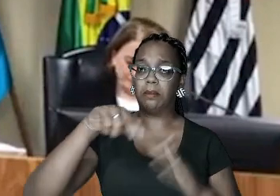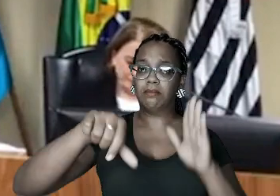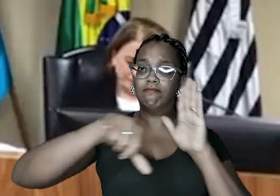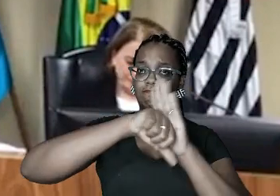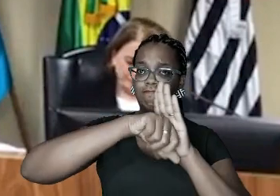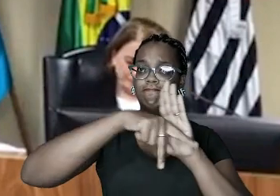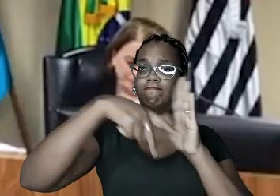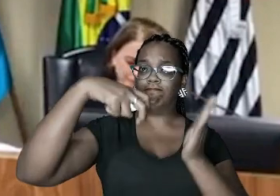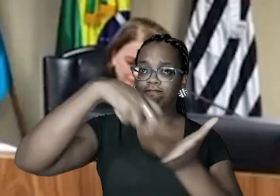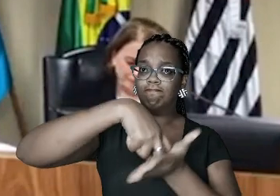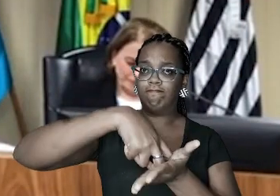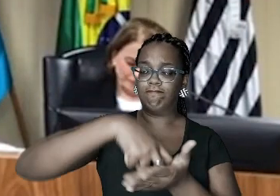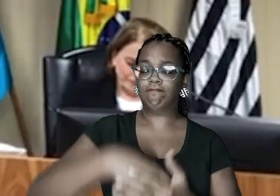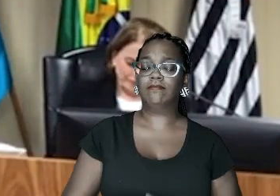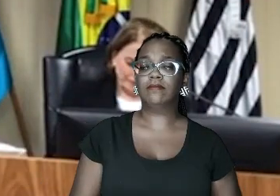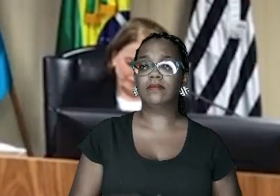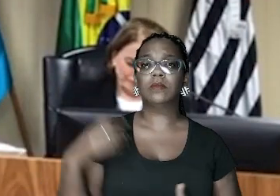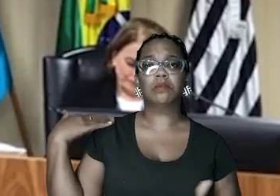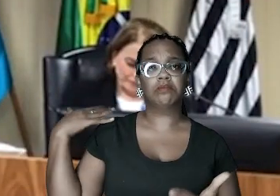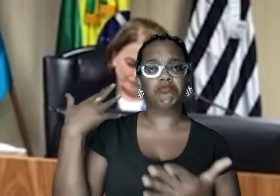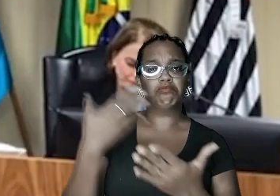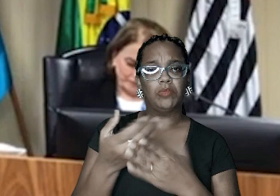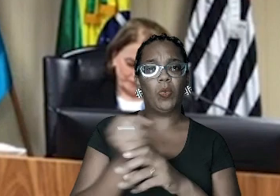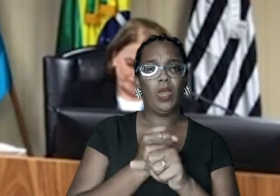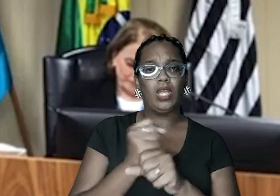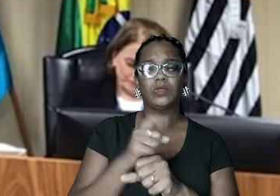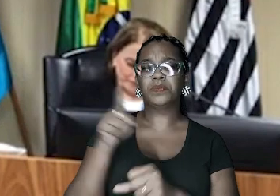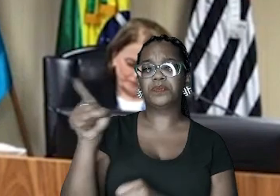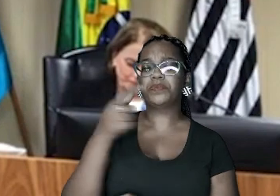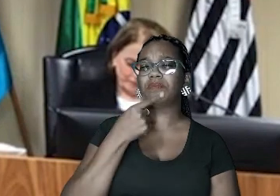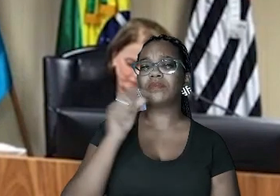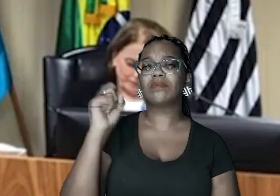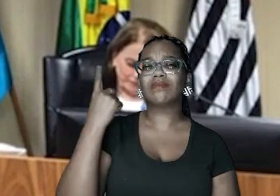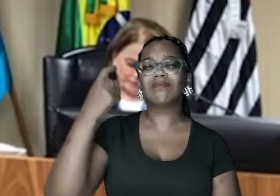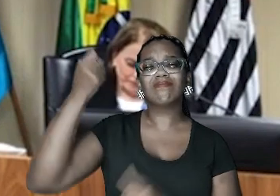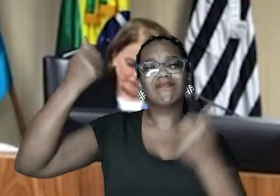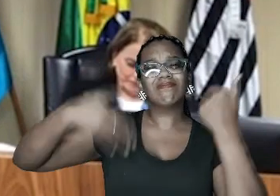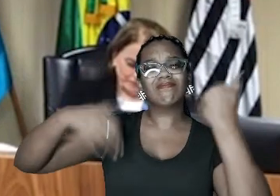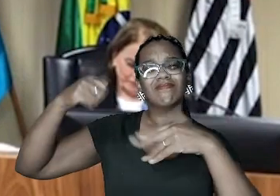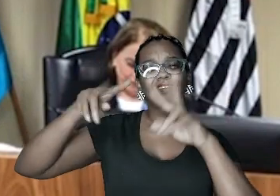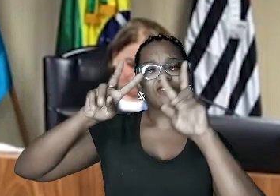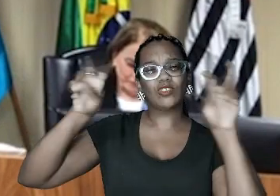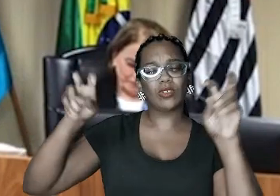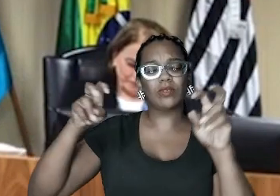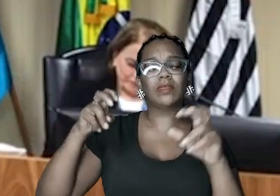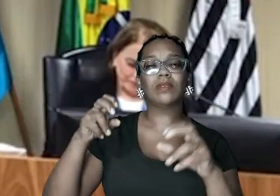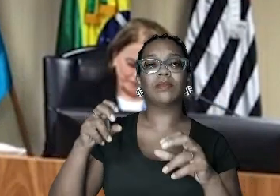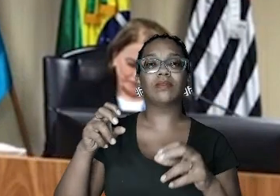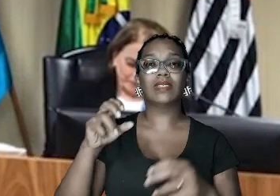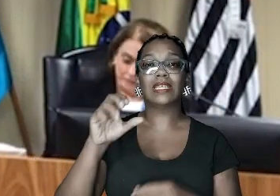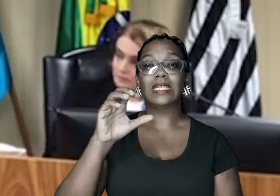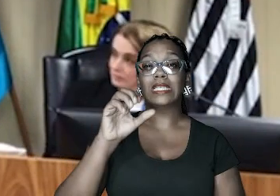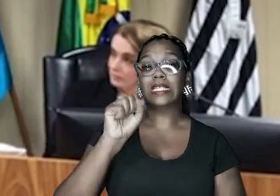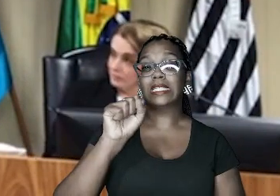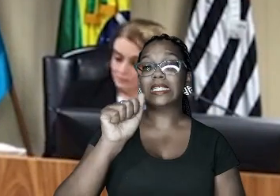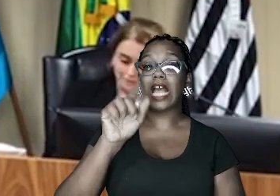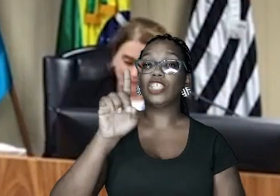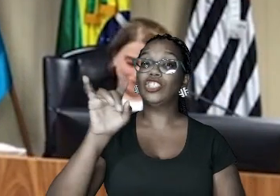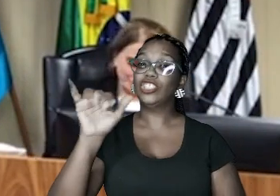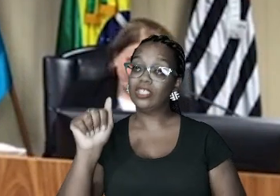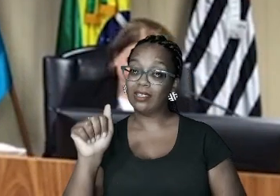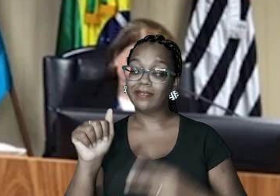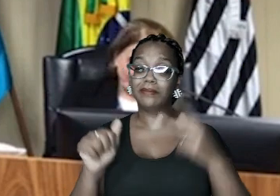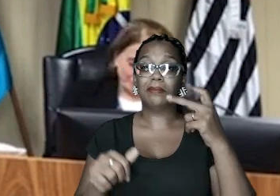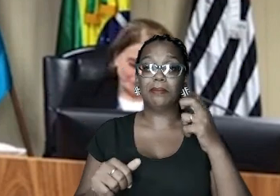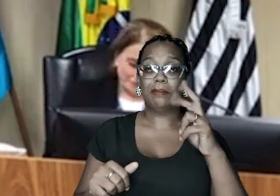anos e o Alexandre falava do caso embora um ter nomeado então eu vou fazê-lo o caso Sadia Perdigão que tramitou na sexta vara